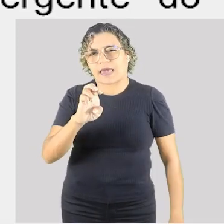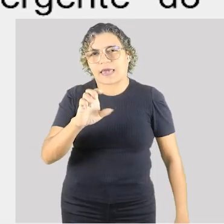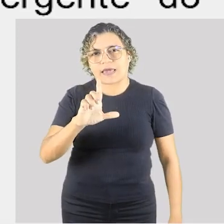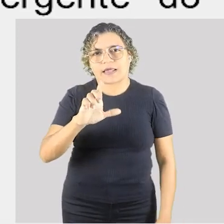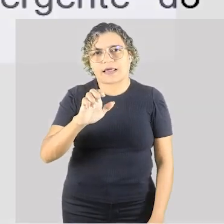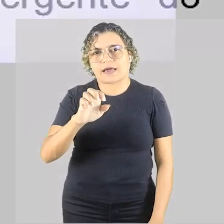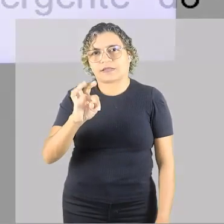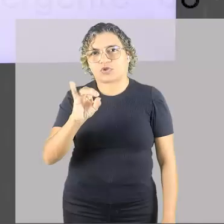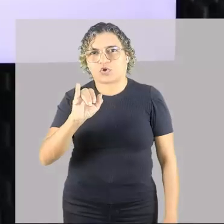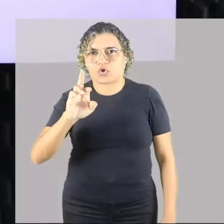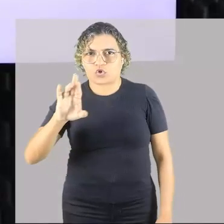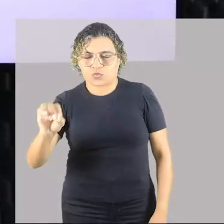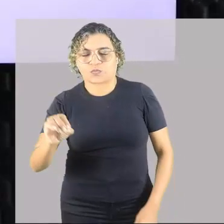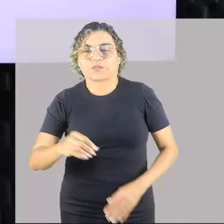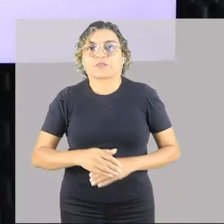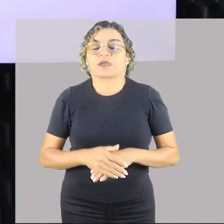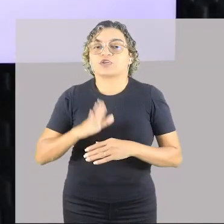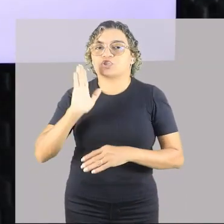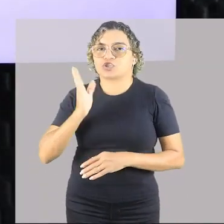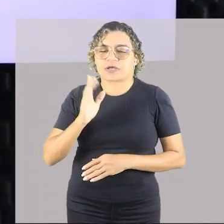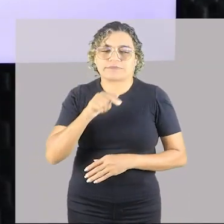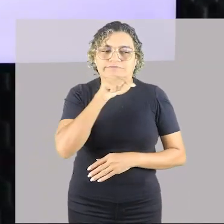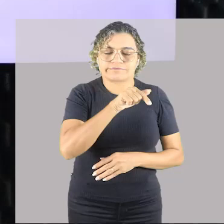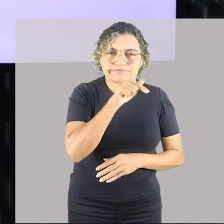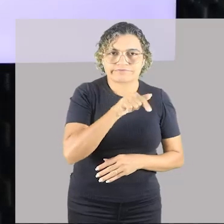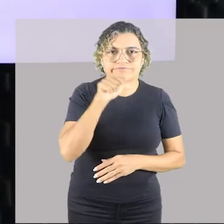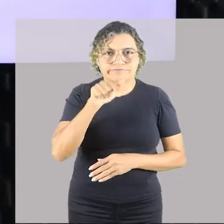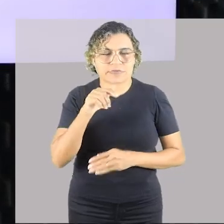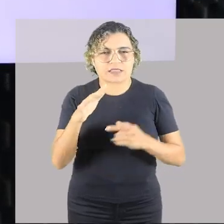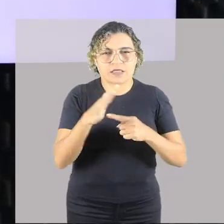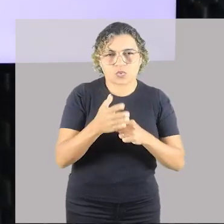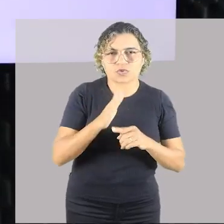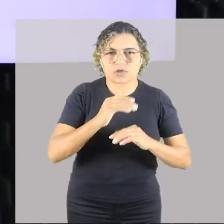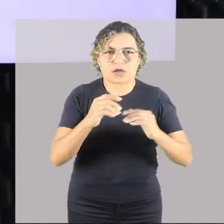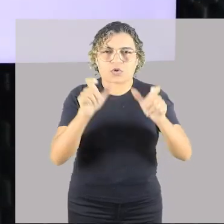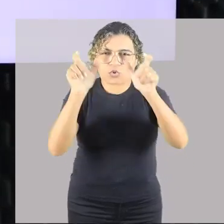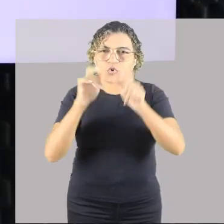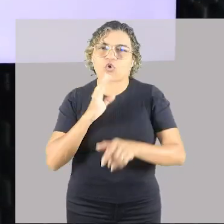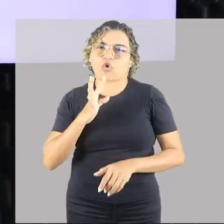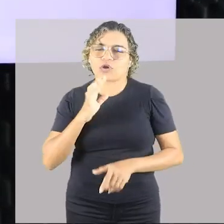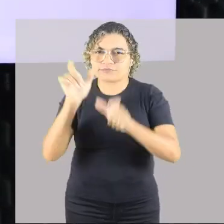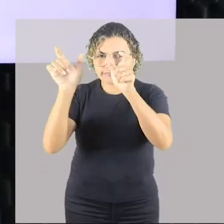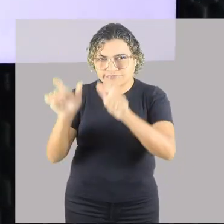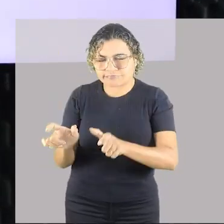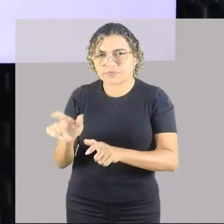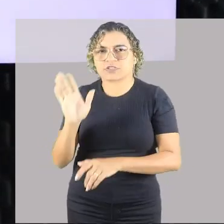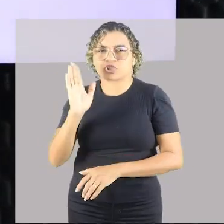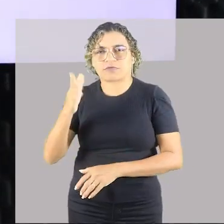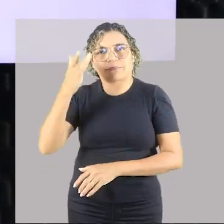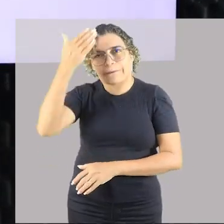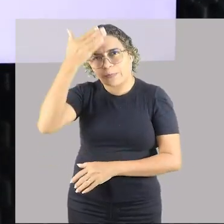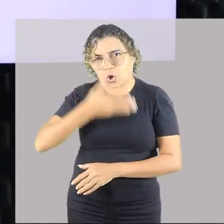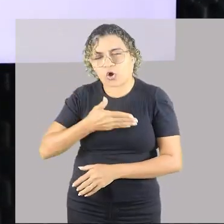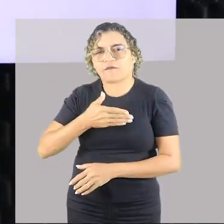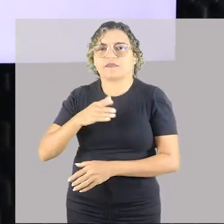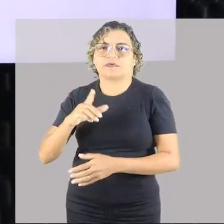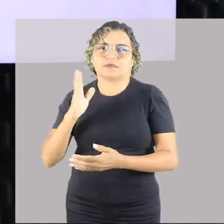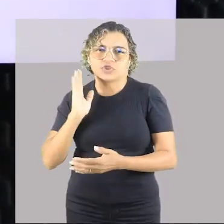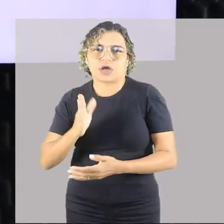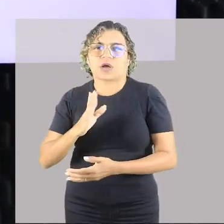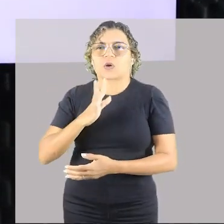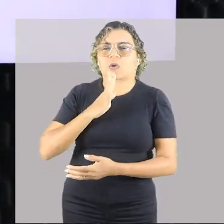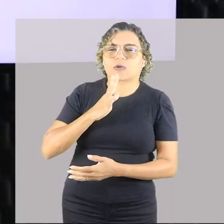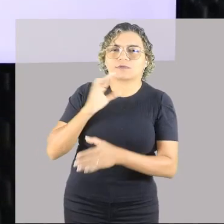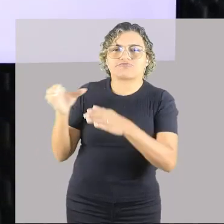instaurado, eu já sei as partes e a denúncia que foi realizada. Eu tenho a instrução, produzi todas as provas,